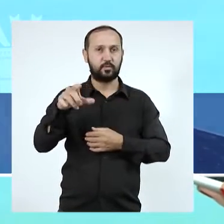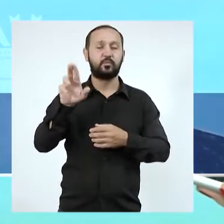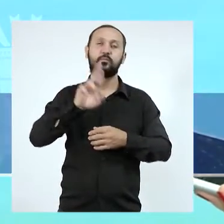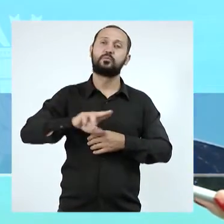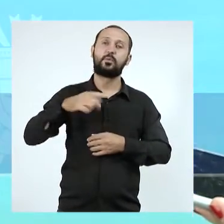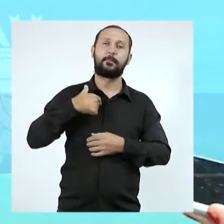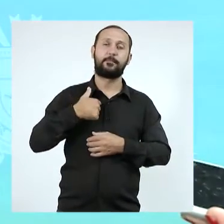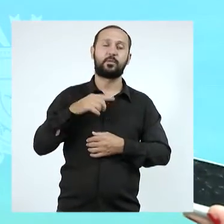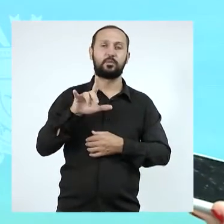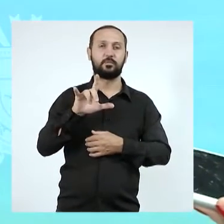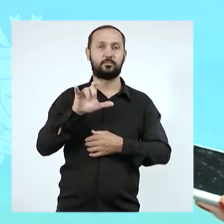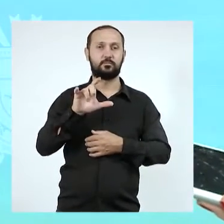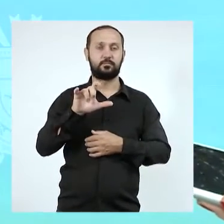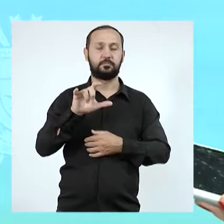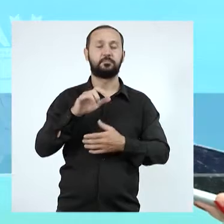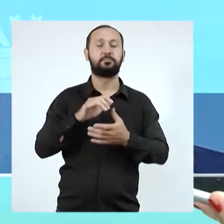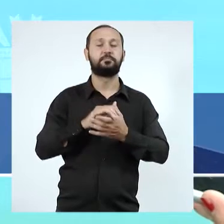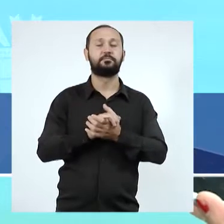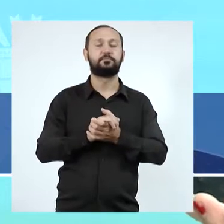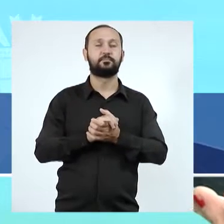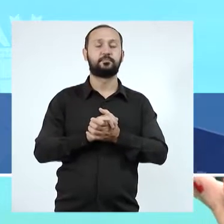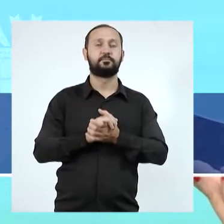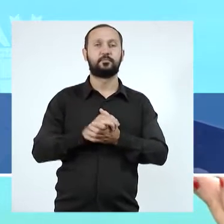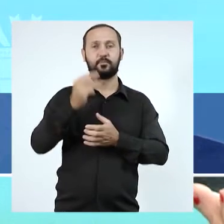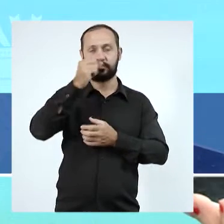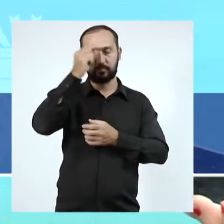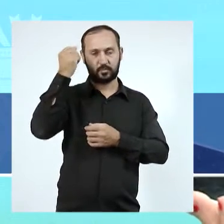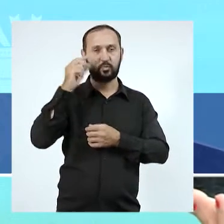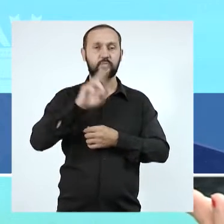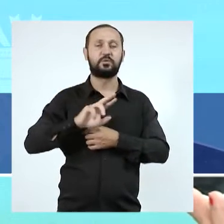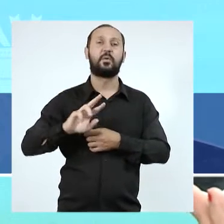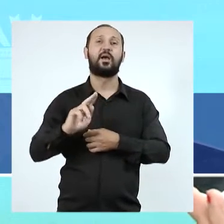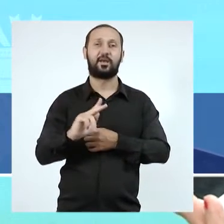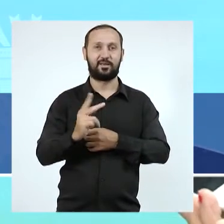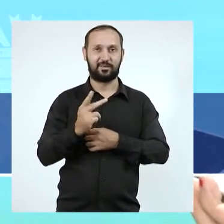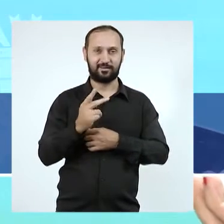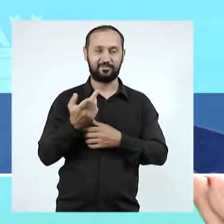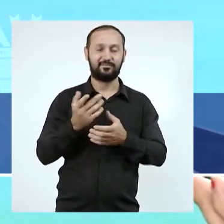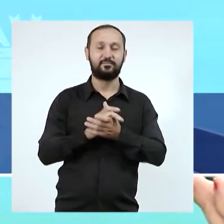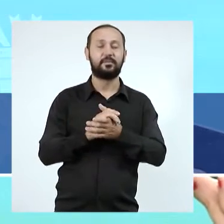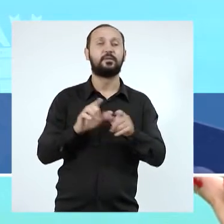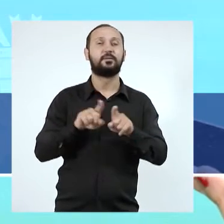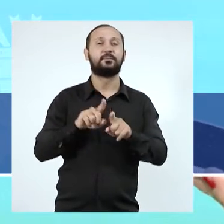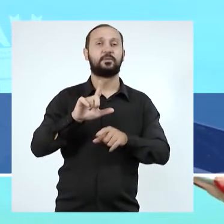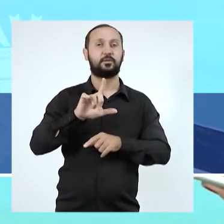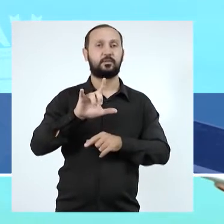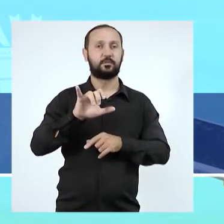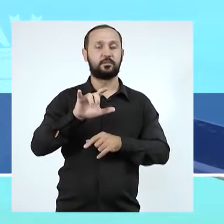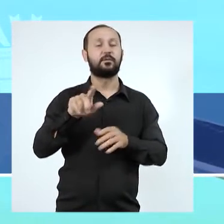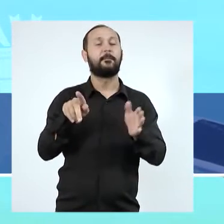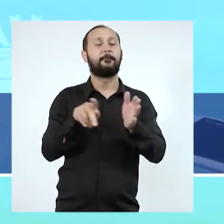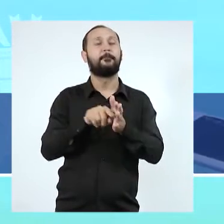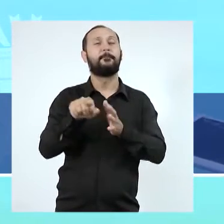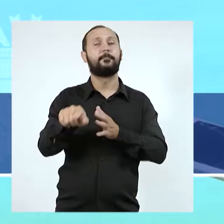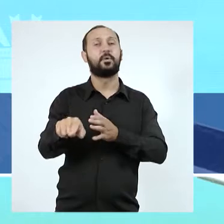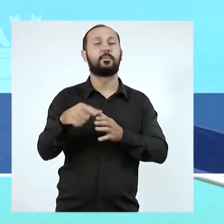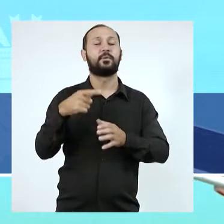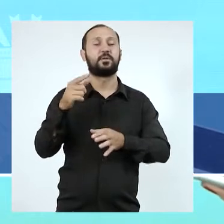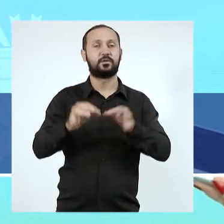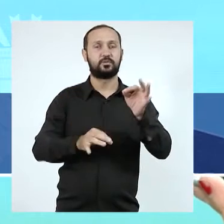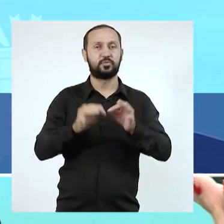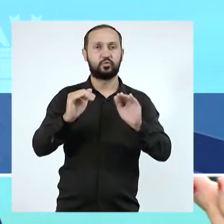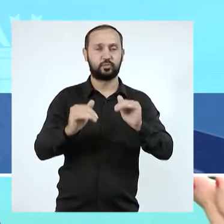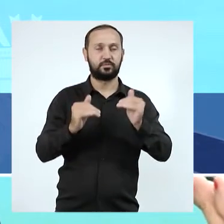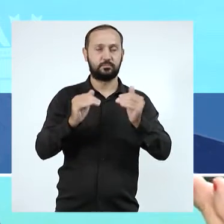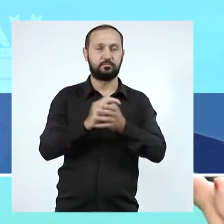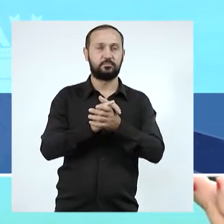19h30 pelo meu Instagram, né? Herculano Borges, com H ali, @Herculano Borges, e também no Instagram da juíza Cate